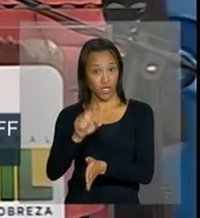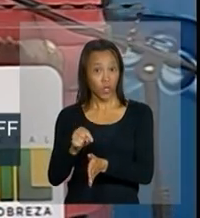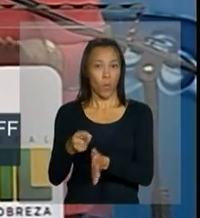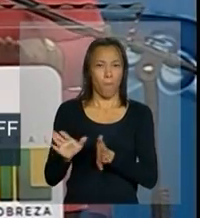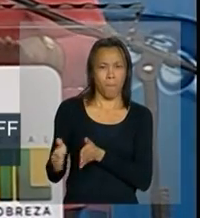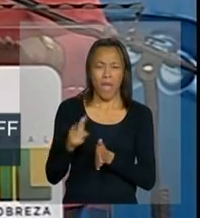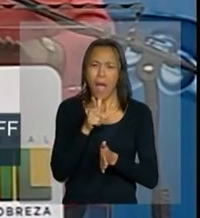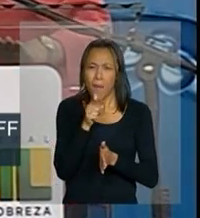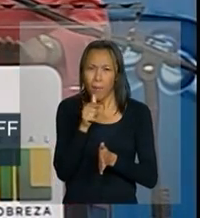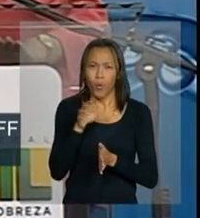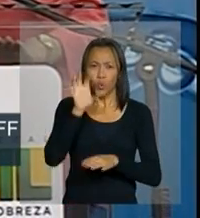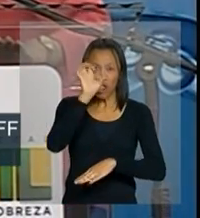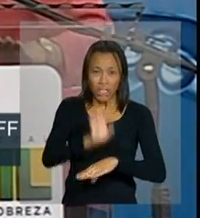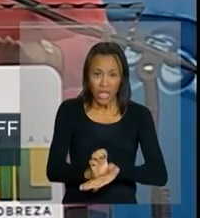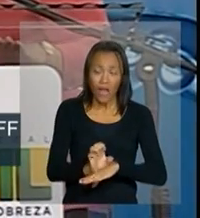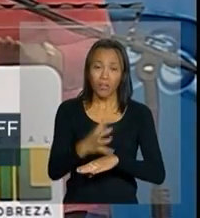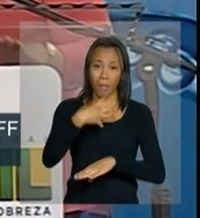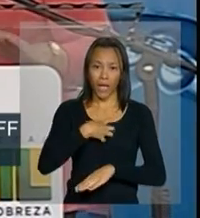Bahia inteirinha.